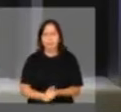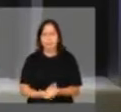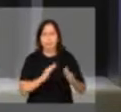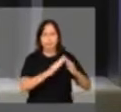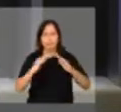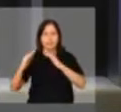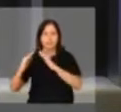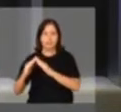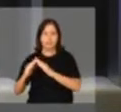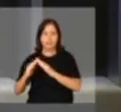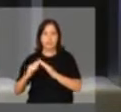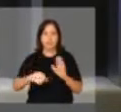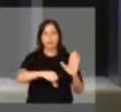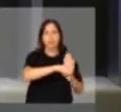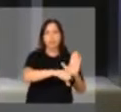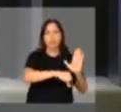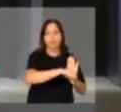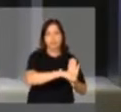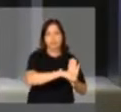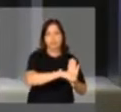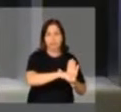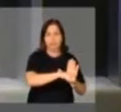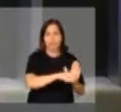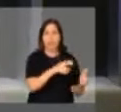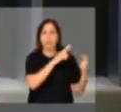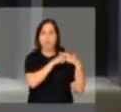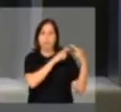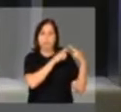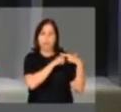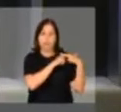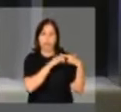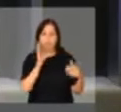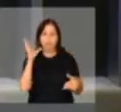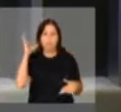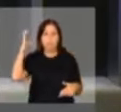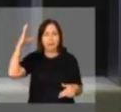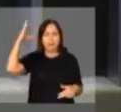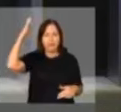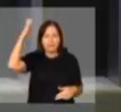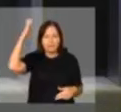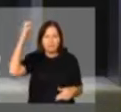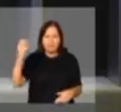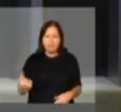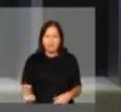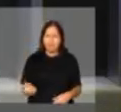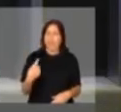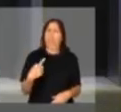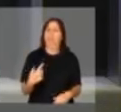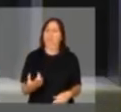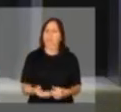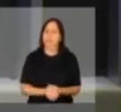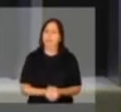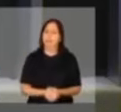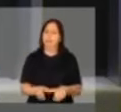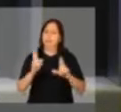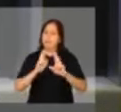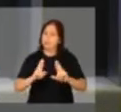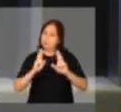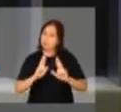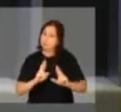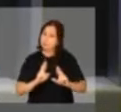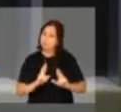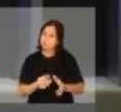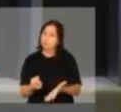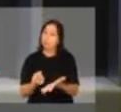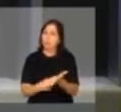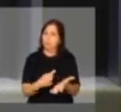só faz o Brasil passar vergonha no exterior. Eu espero que ele não tenha também o despautério de combinar com